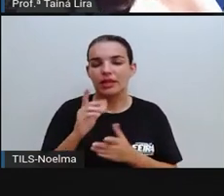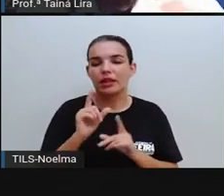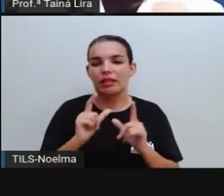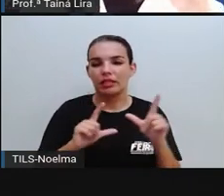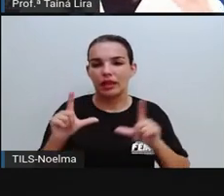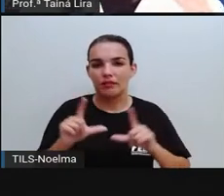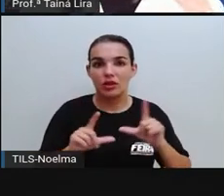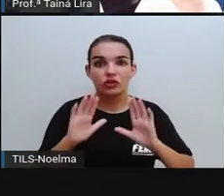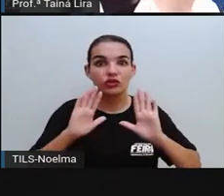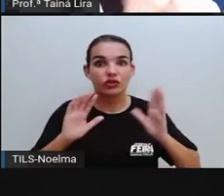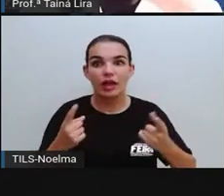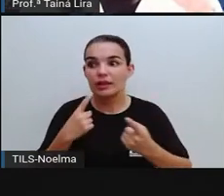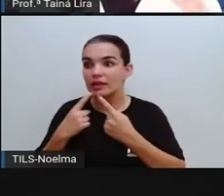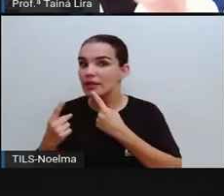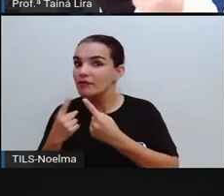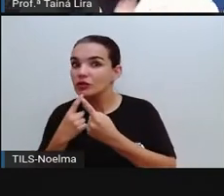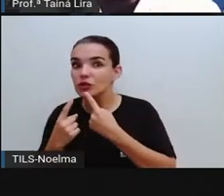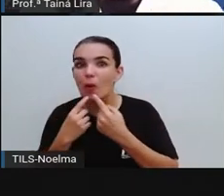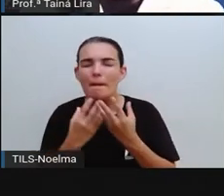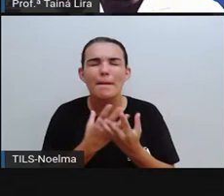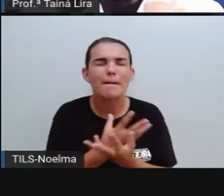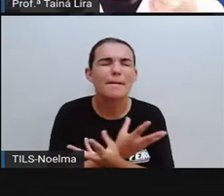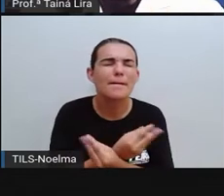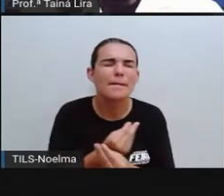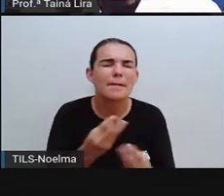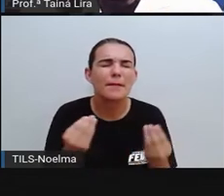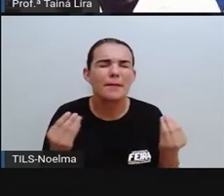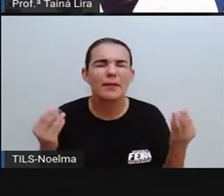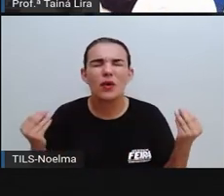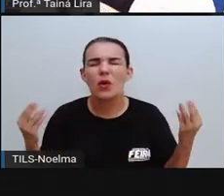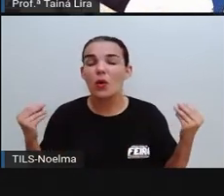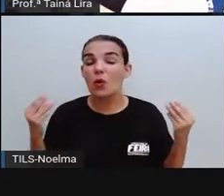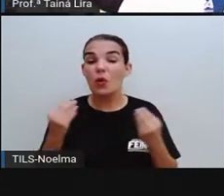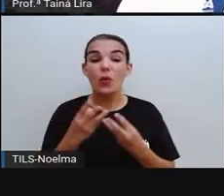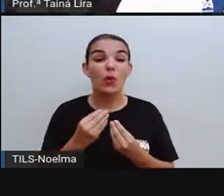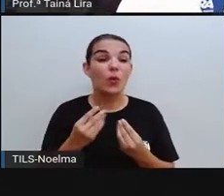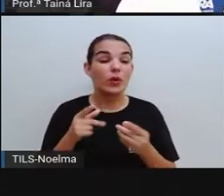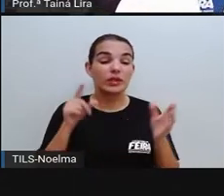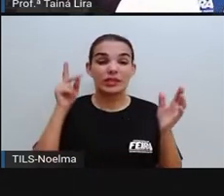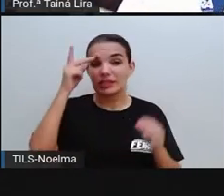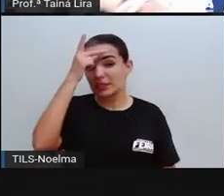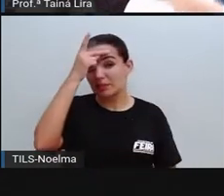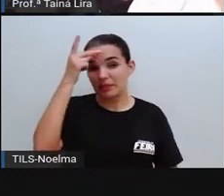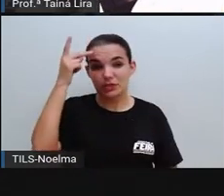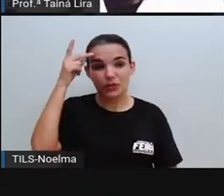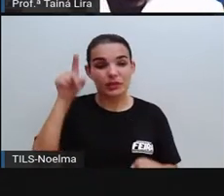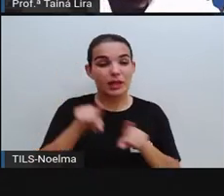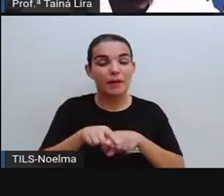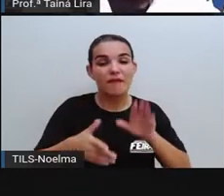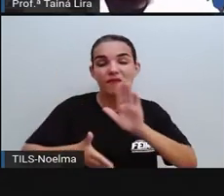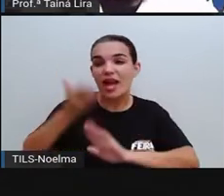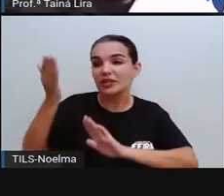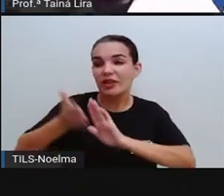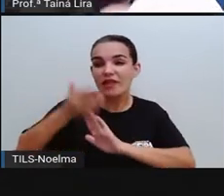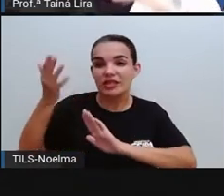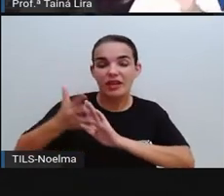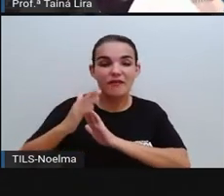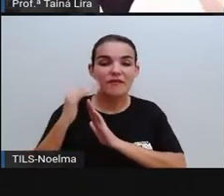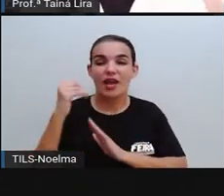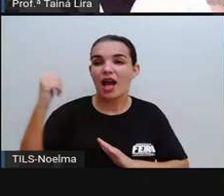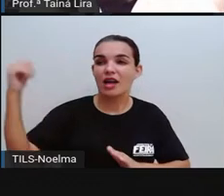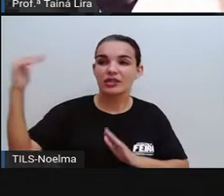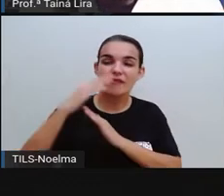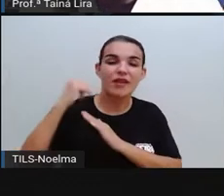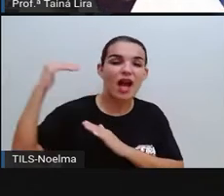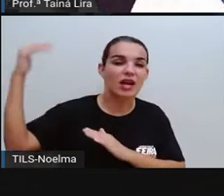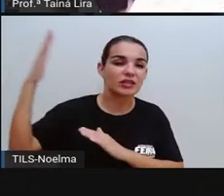várias pessoas. Hoje ela ainda continua entrevistando, né, no Globo Repórter. Muitas vezes ela viaja para vários lugares diferentes